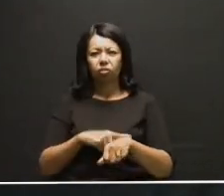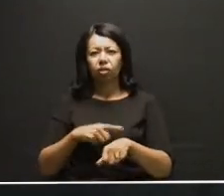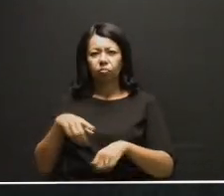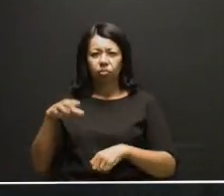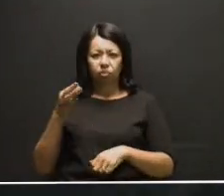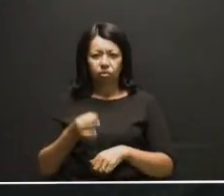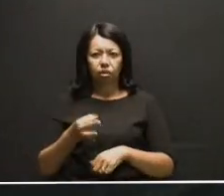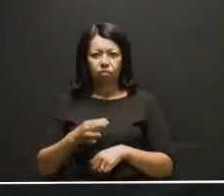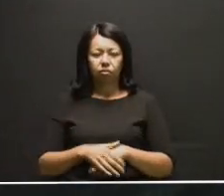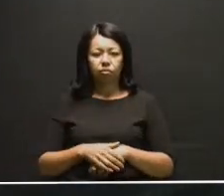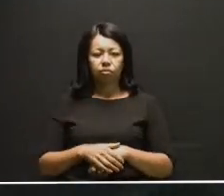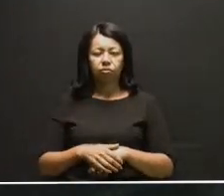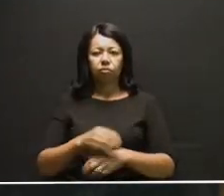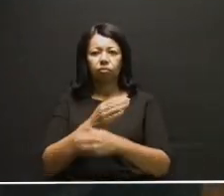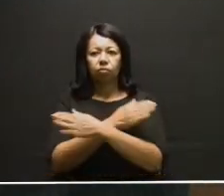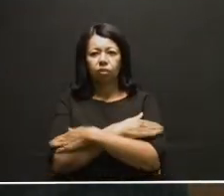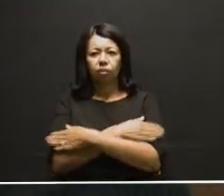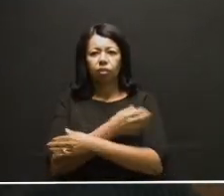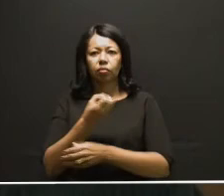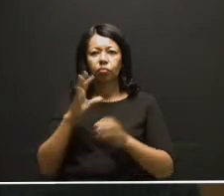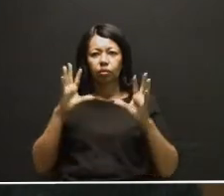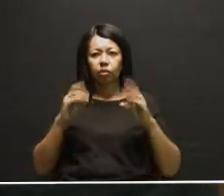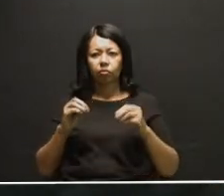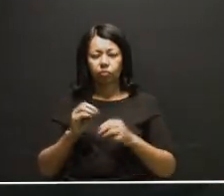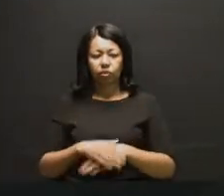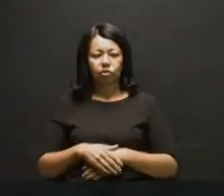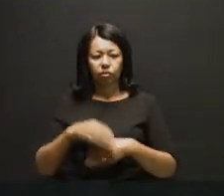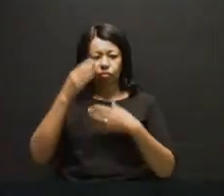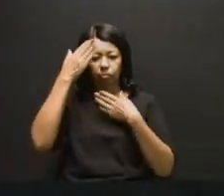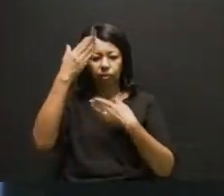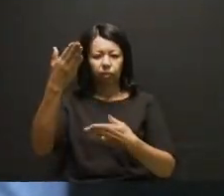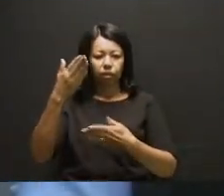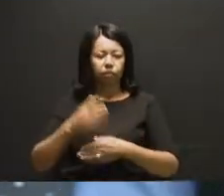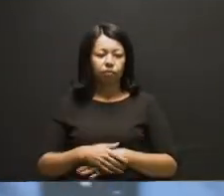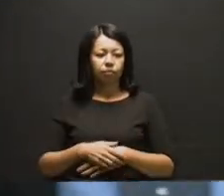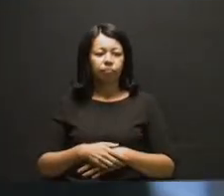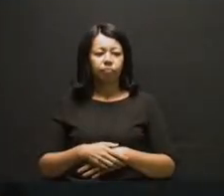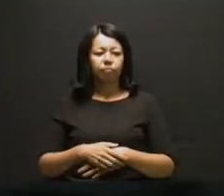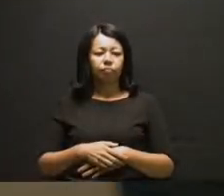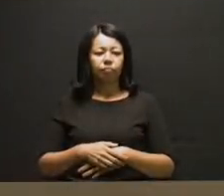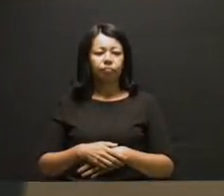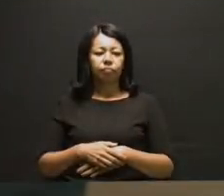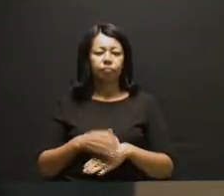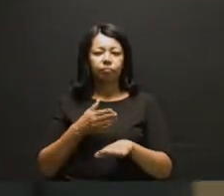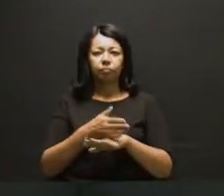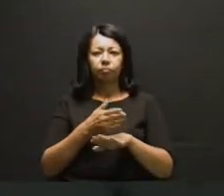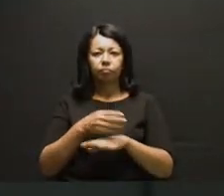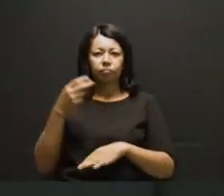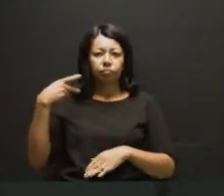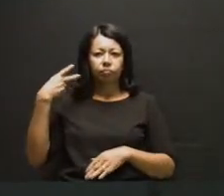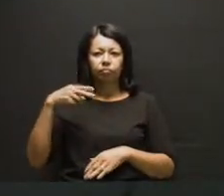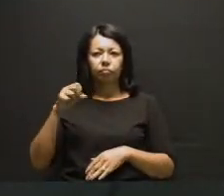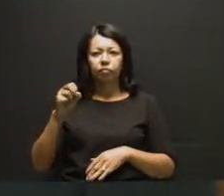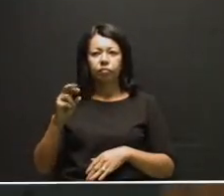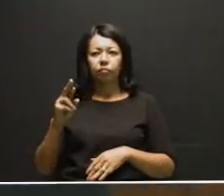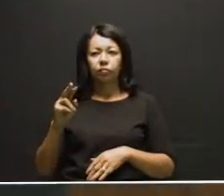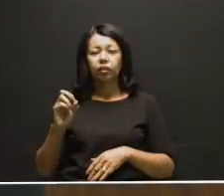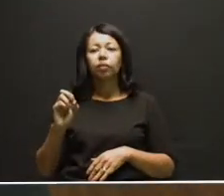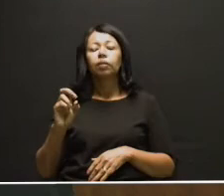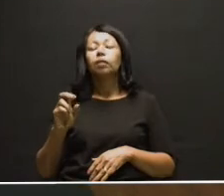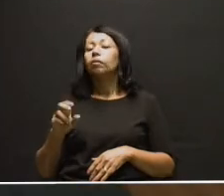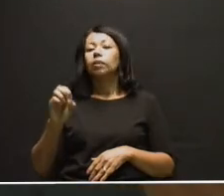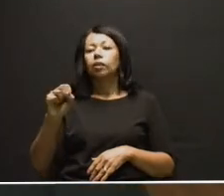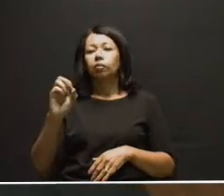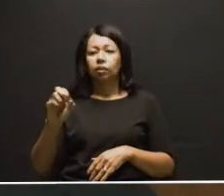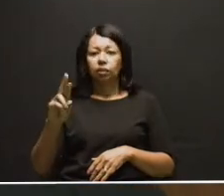dia um abraço a ser boa noite obrigado pela atenção eu que agradeço a boa noite muito bem tem a participação do vereador sergio santana que teve